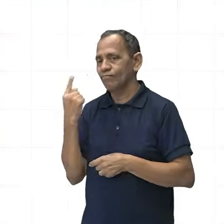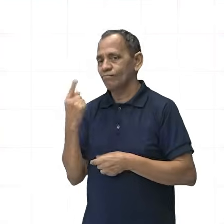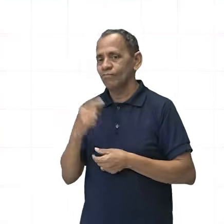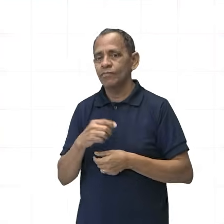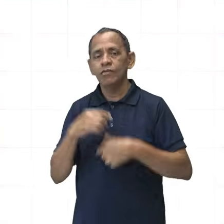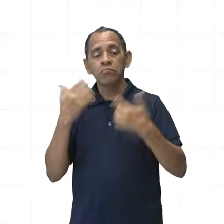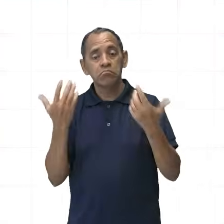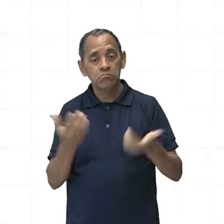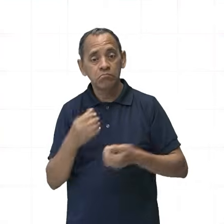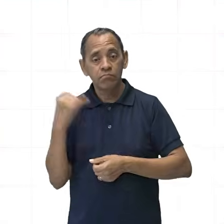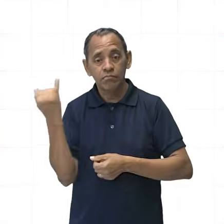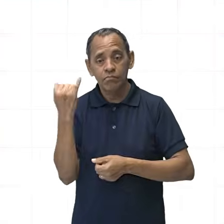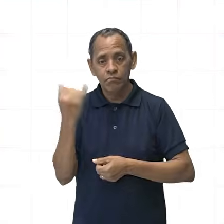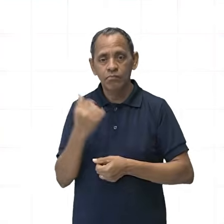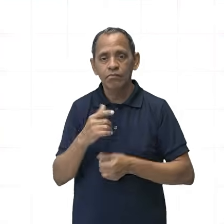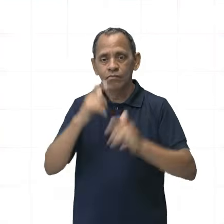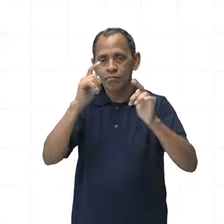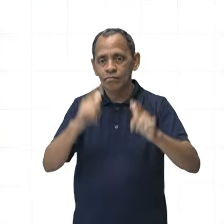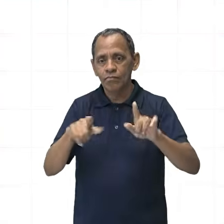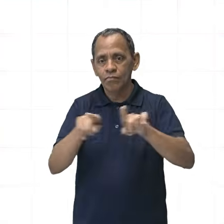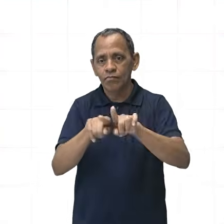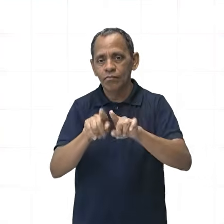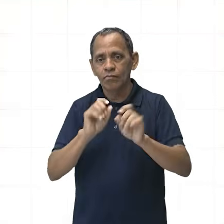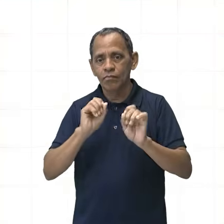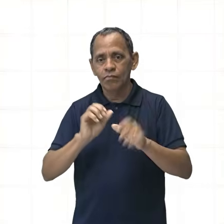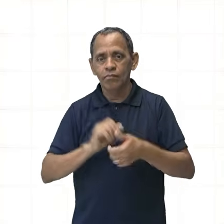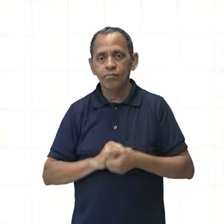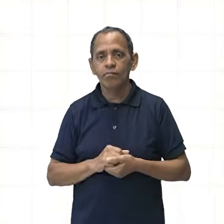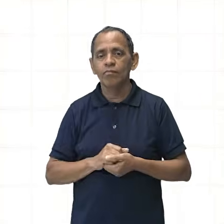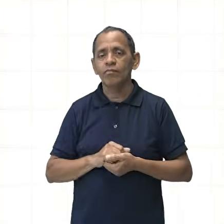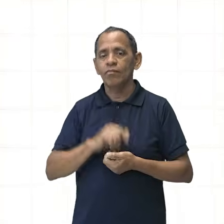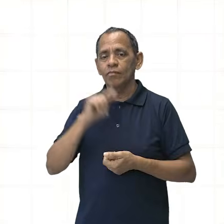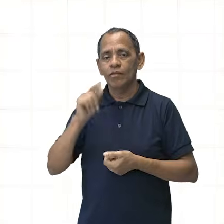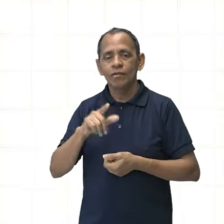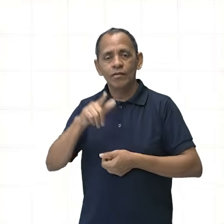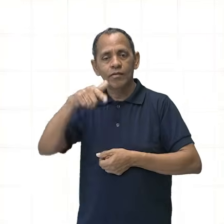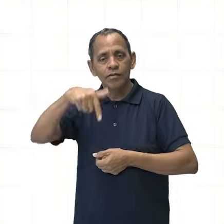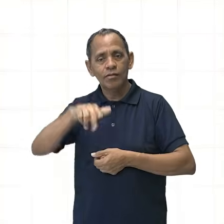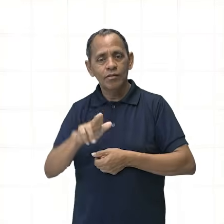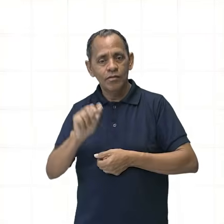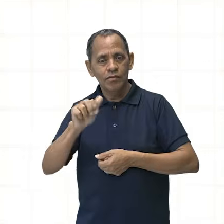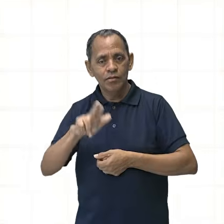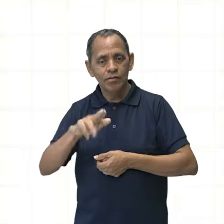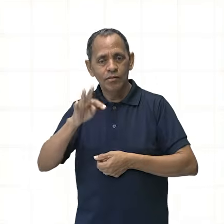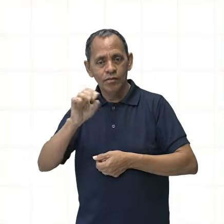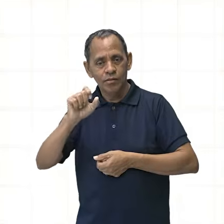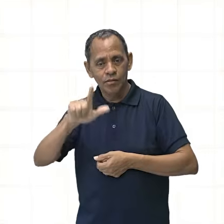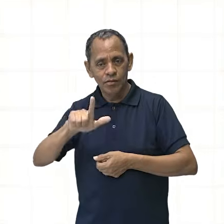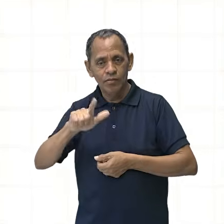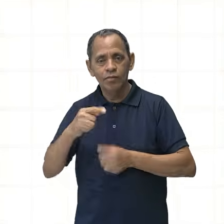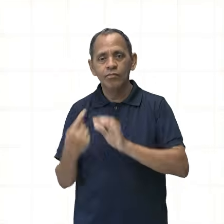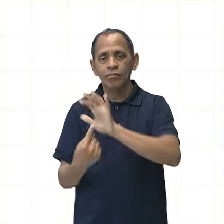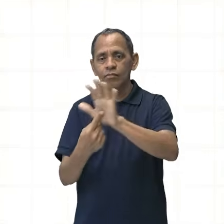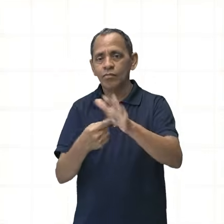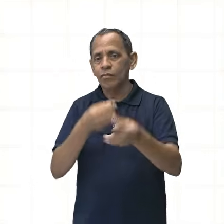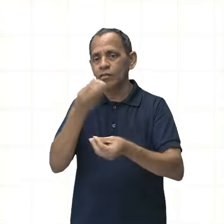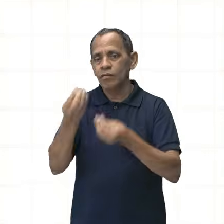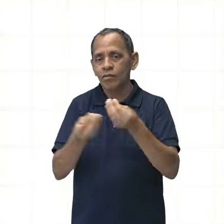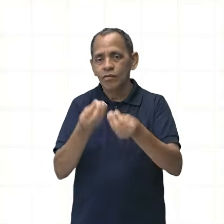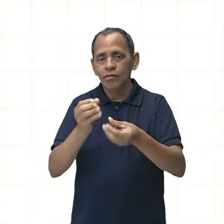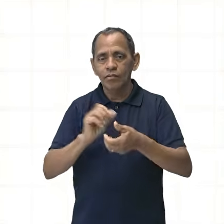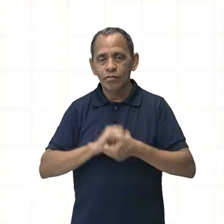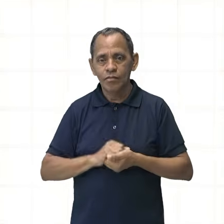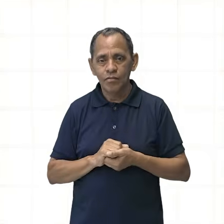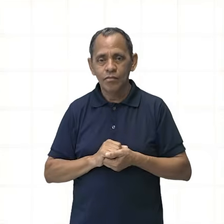1953. Professora, qual era a importância, né, deste quartel? Bem, esse quartel, ele justamente